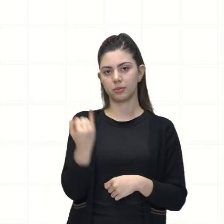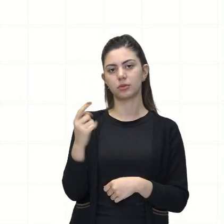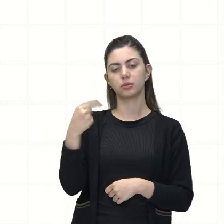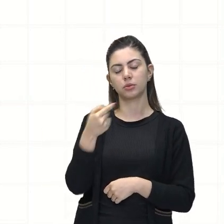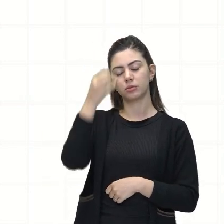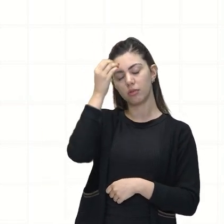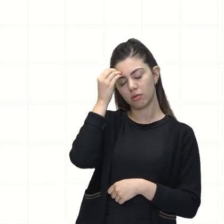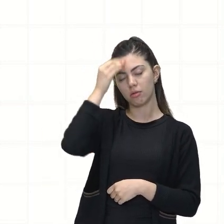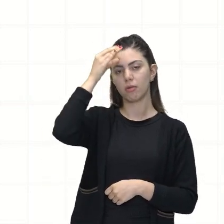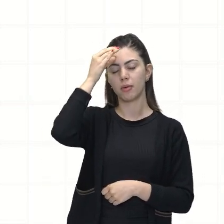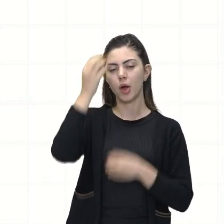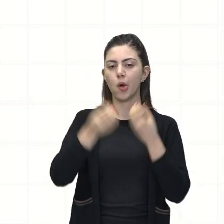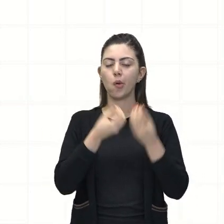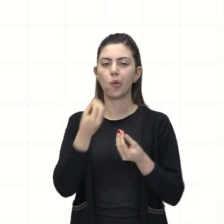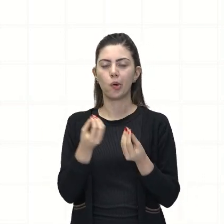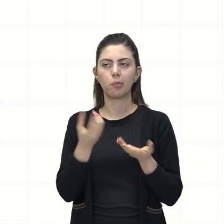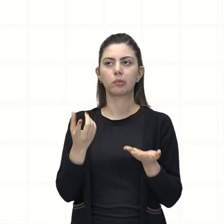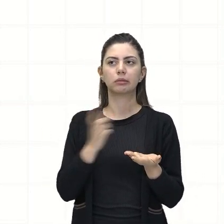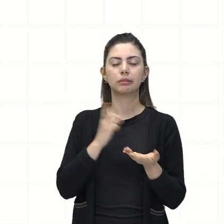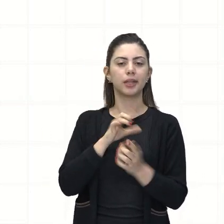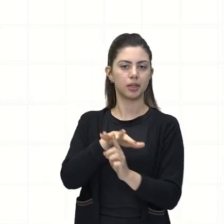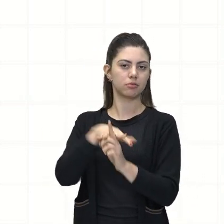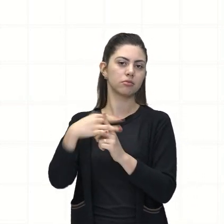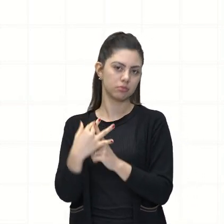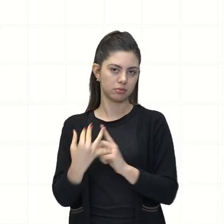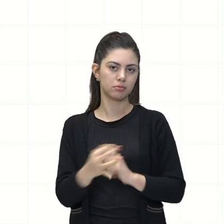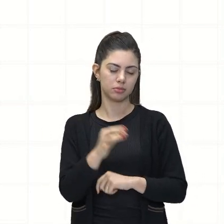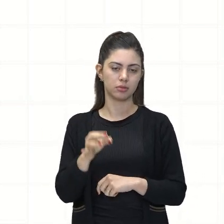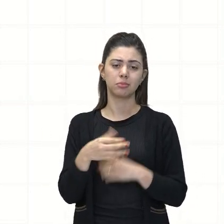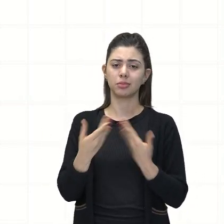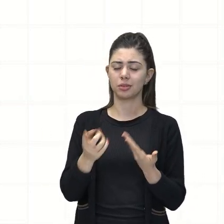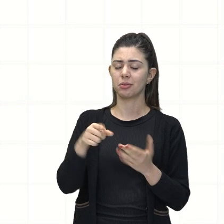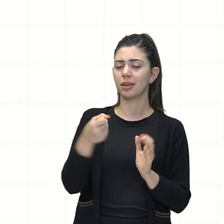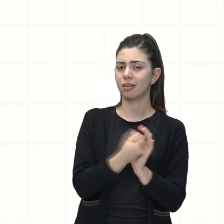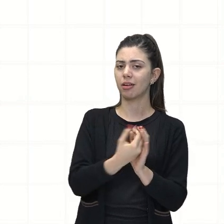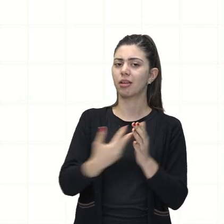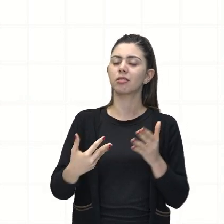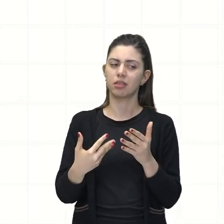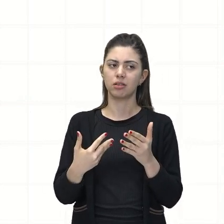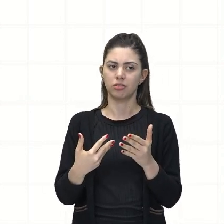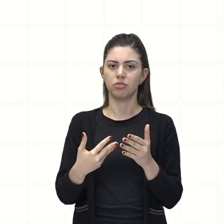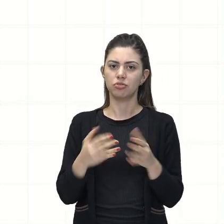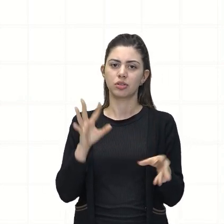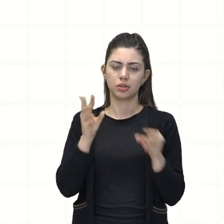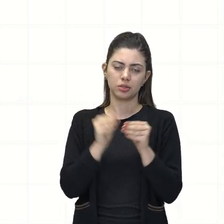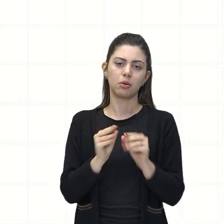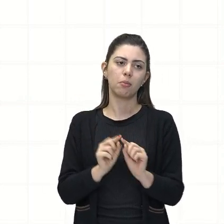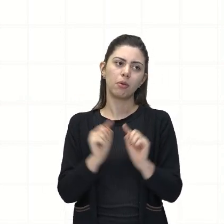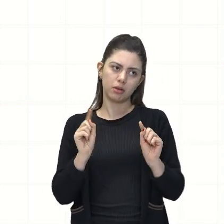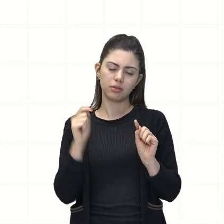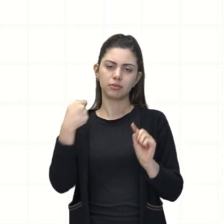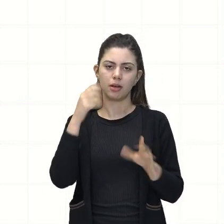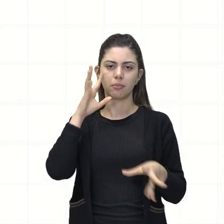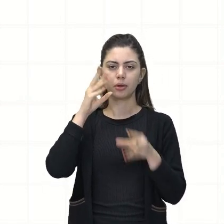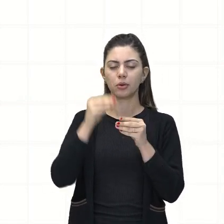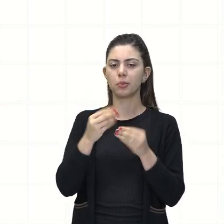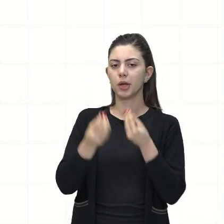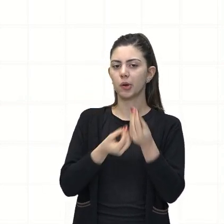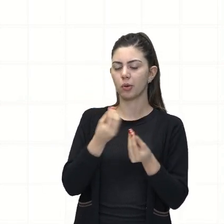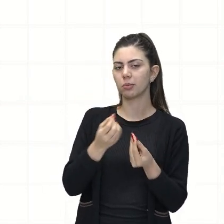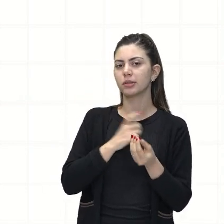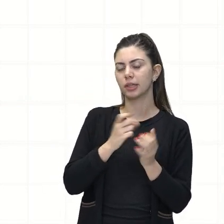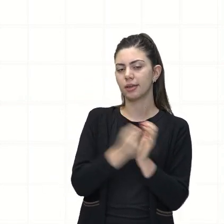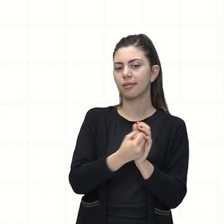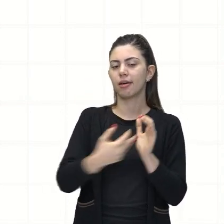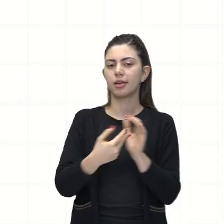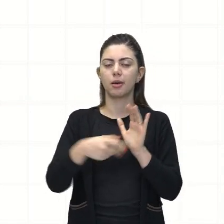compreender ali o socialismo, tá? São características mais gerais, mas que dá para a gente compreender a partir dessas características o que é